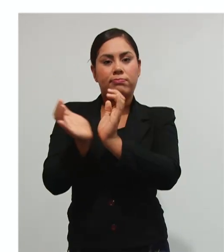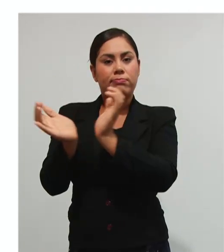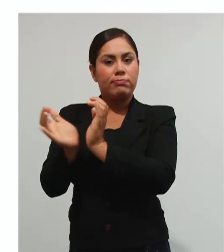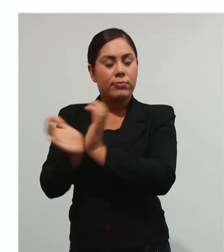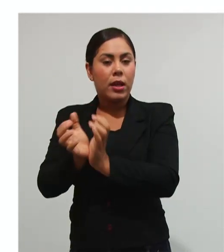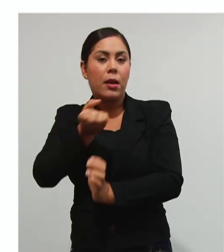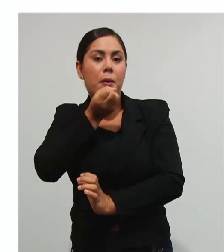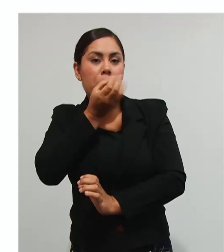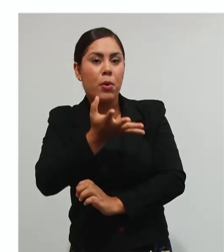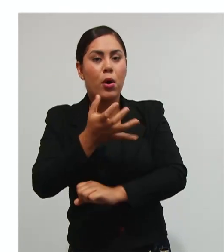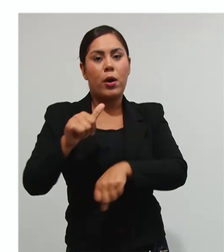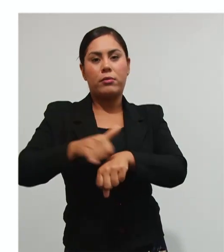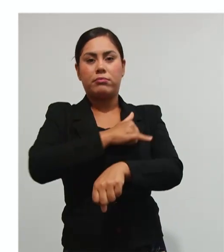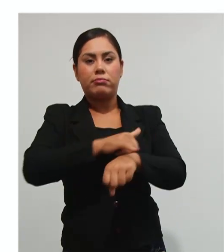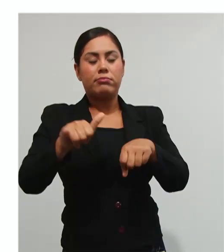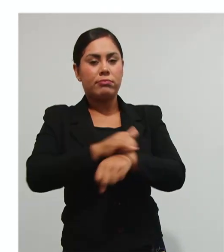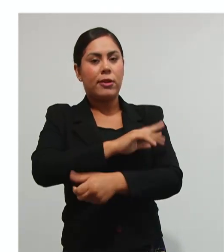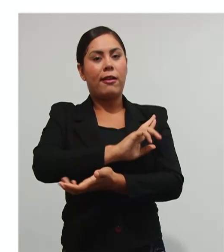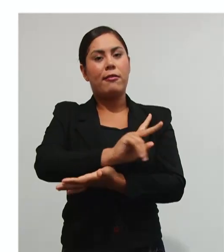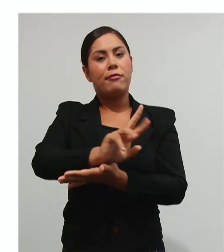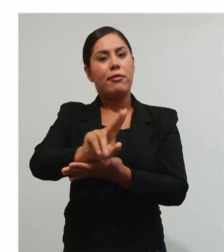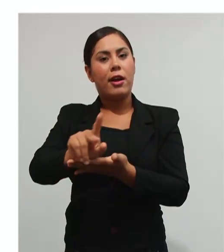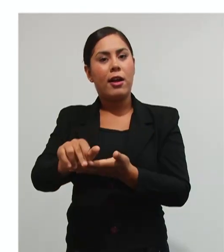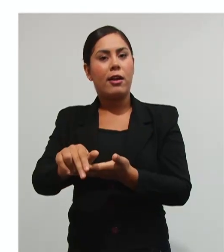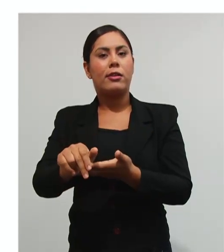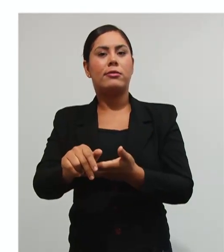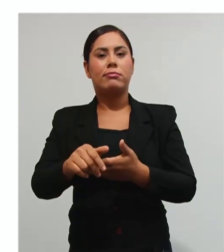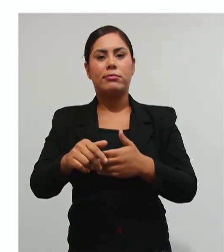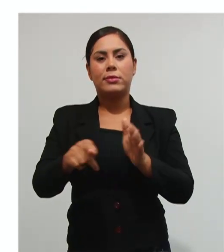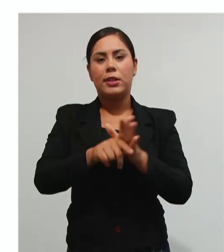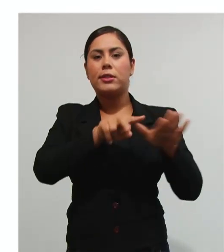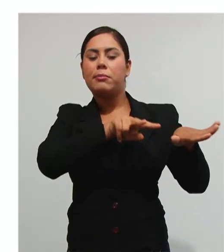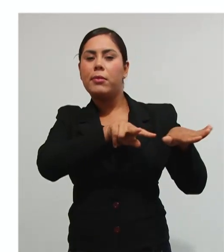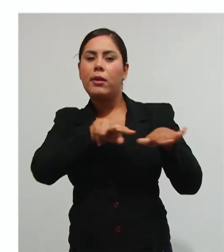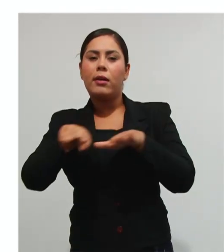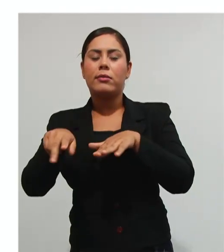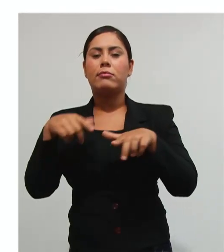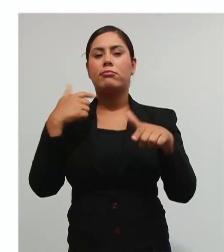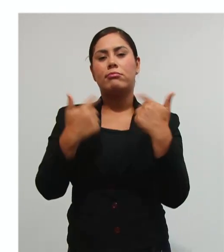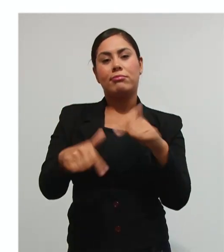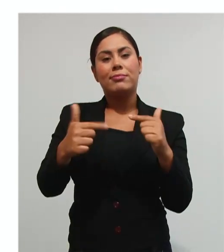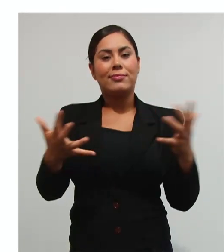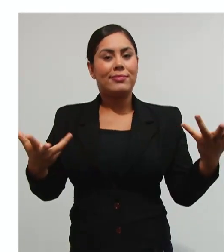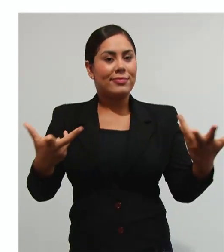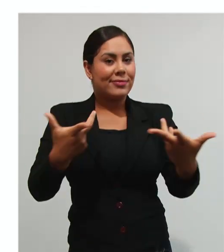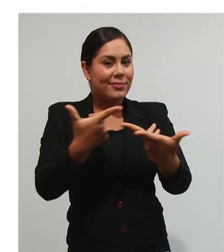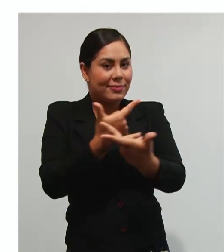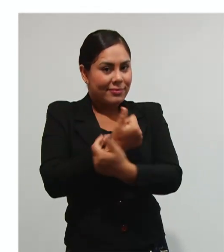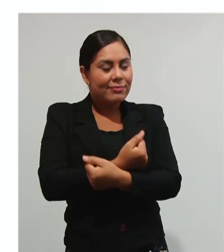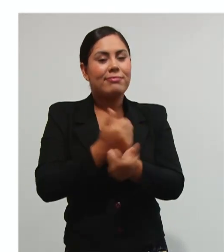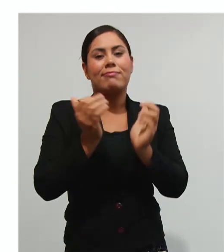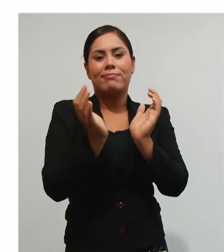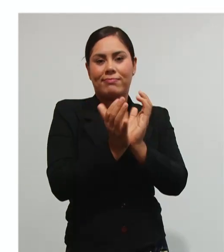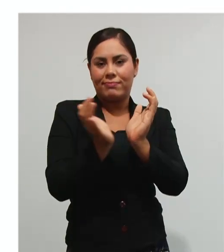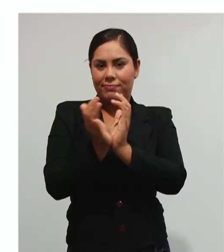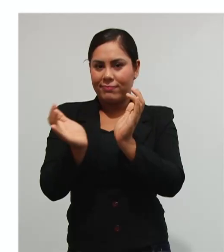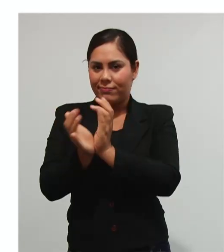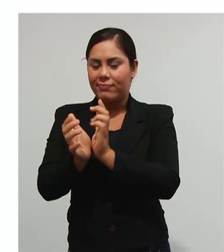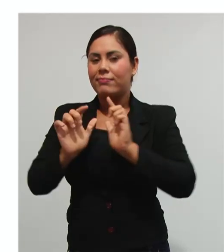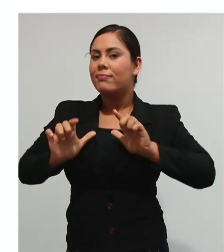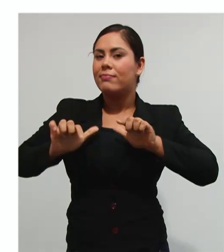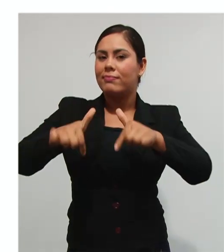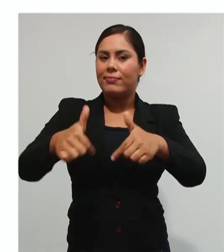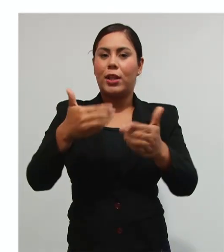boa estratégia é passar várias semanas no início do ano letivo desenvolvendo habilidades de equipe. A designação